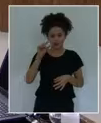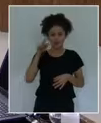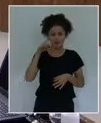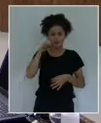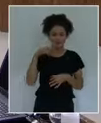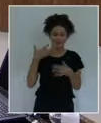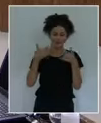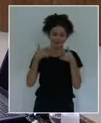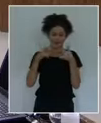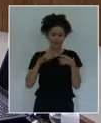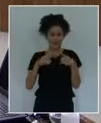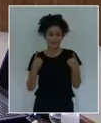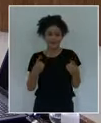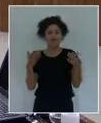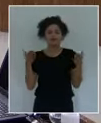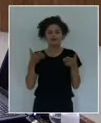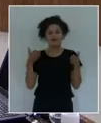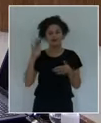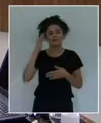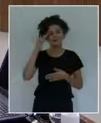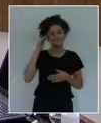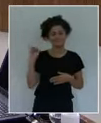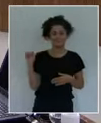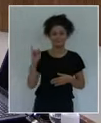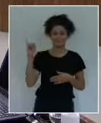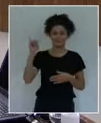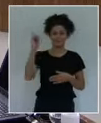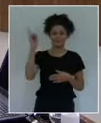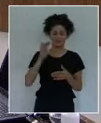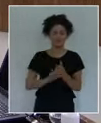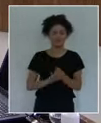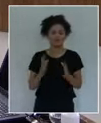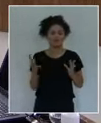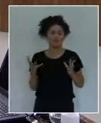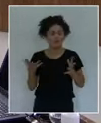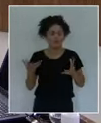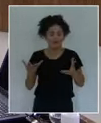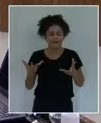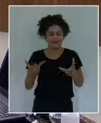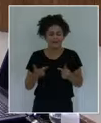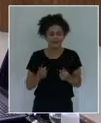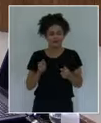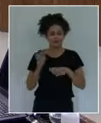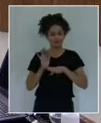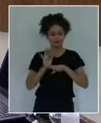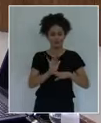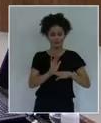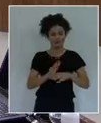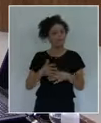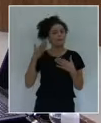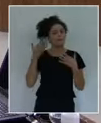que iam ser inundados nas horas certinhas, isso foi maravilhoso. Então, eu quero parabenizar tanto você quanto a equipe da